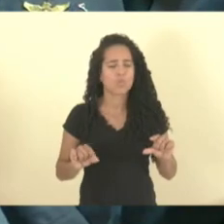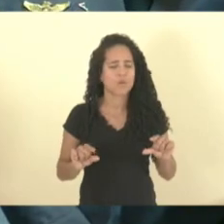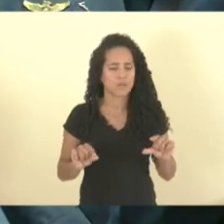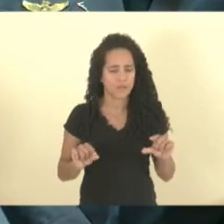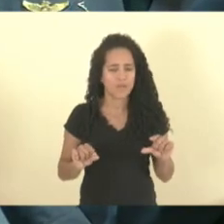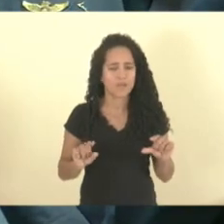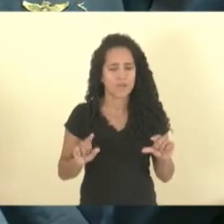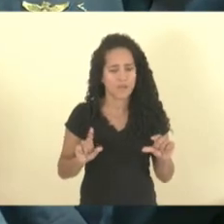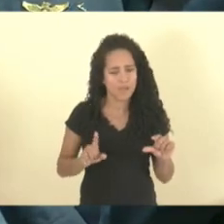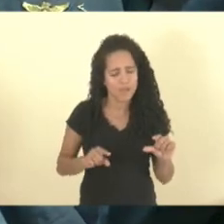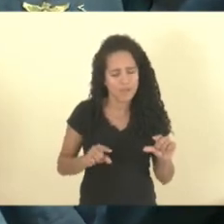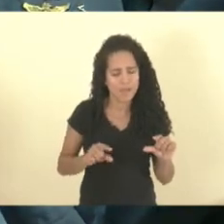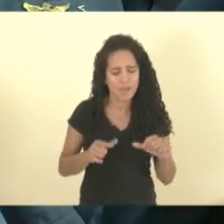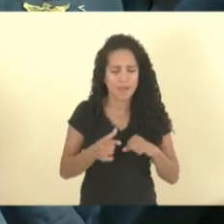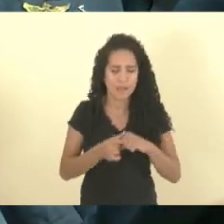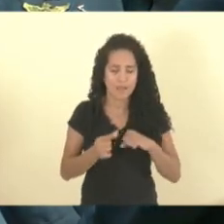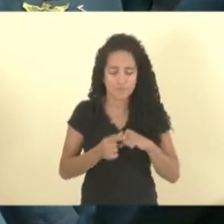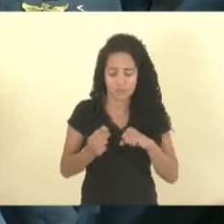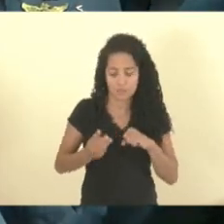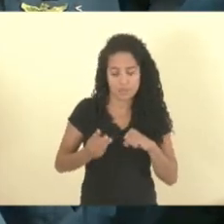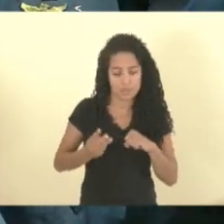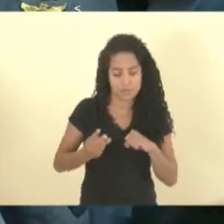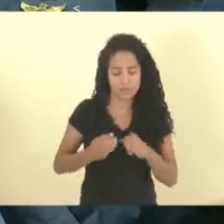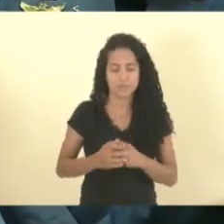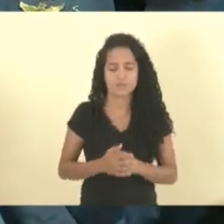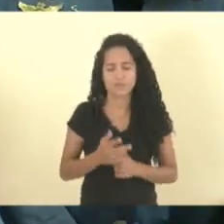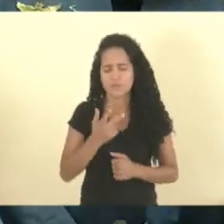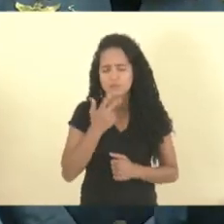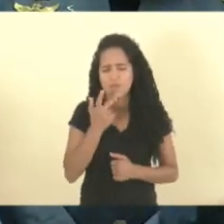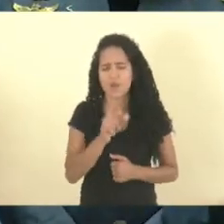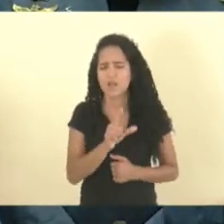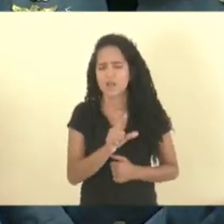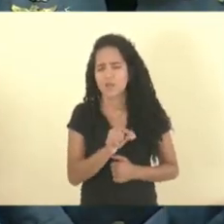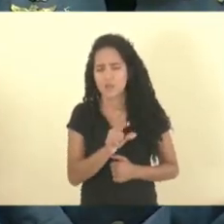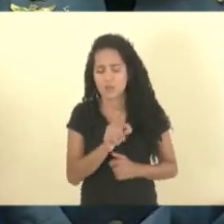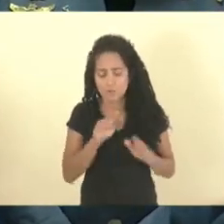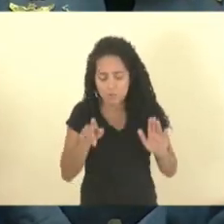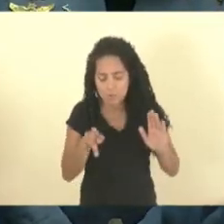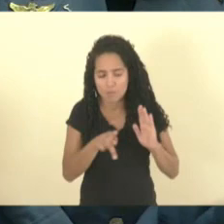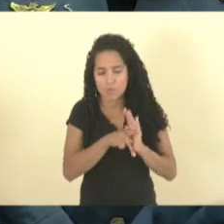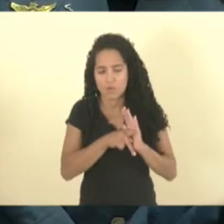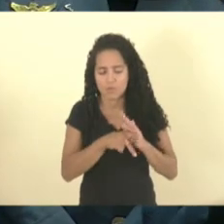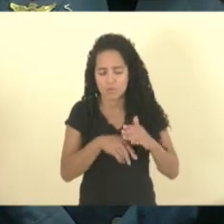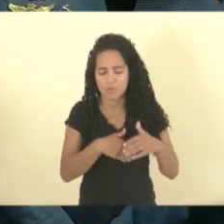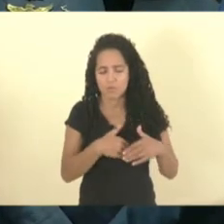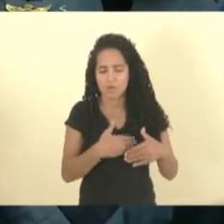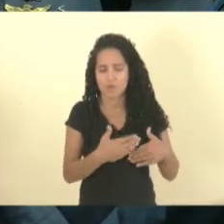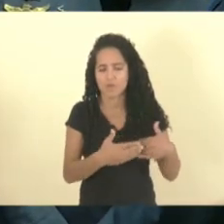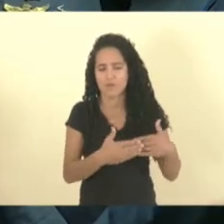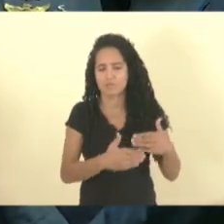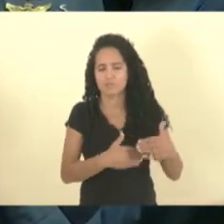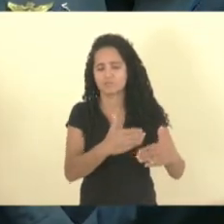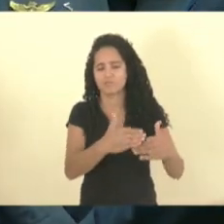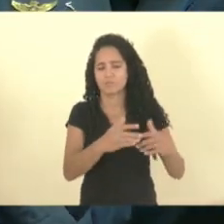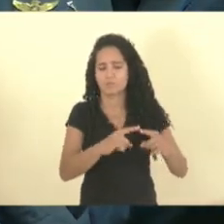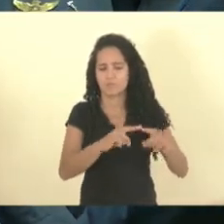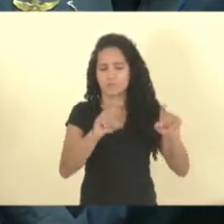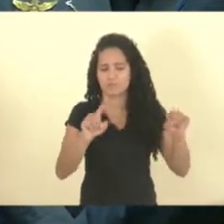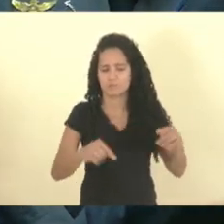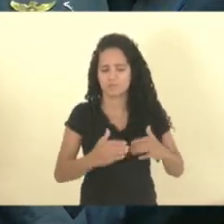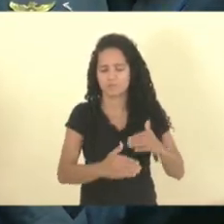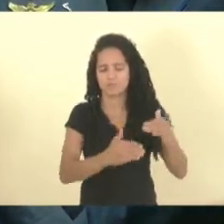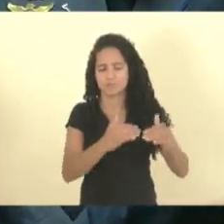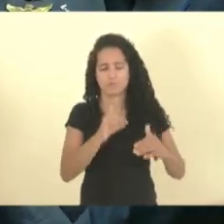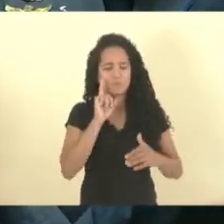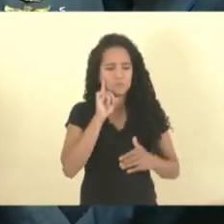dispositivo contido no artigo 3º, que fala que exclusivamente para os processos promocionais nesse mês